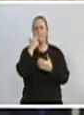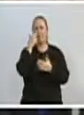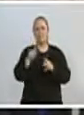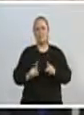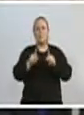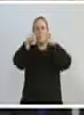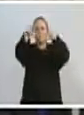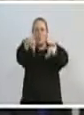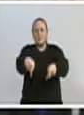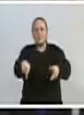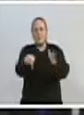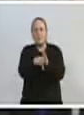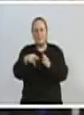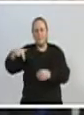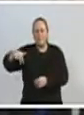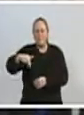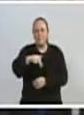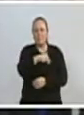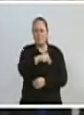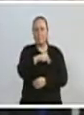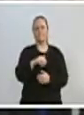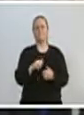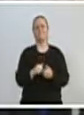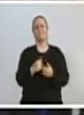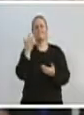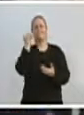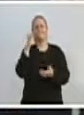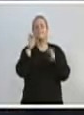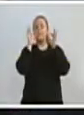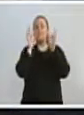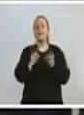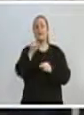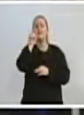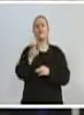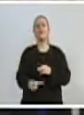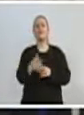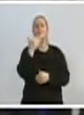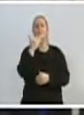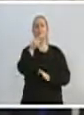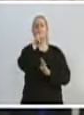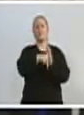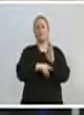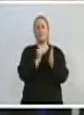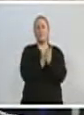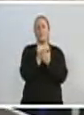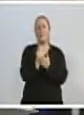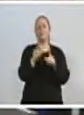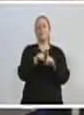exatamente quem foi o titular do projeto, mas estou fazendo este apelo, a exemplo, por exemplo, vereador,